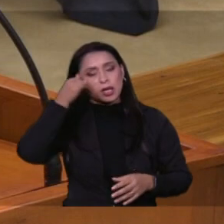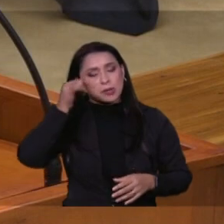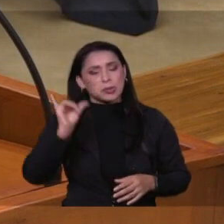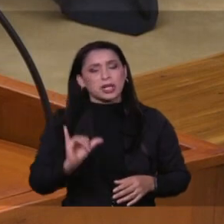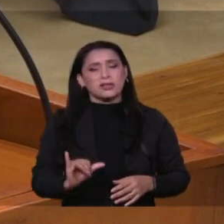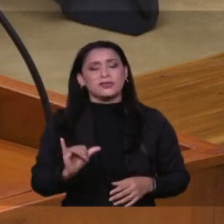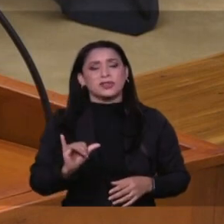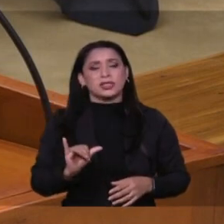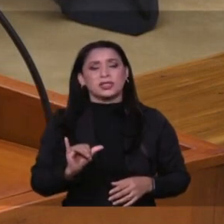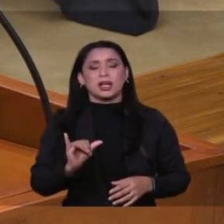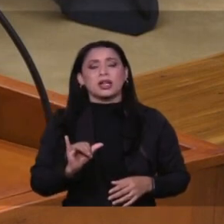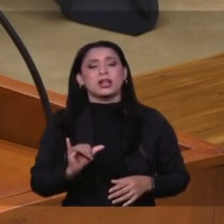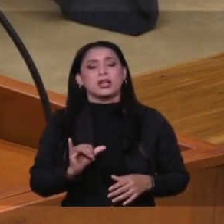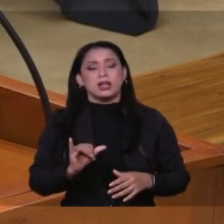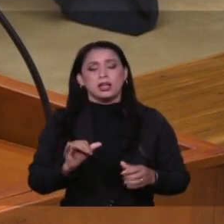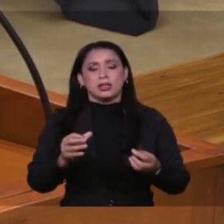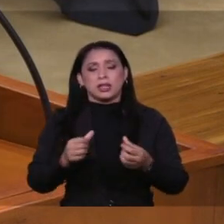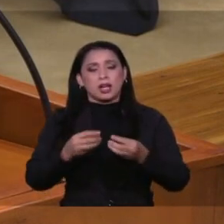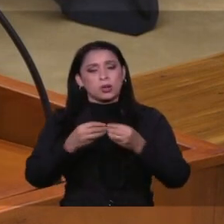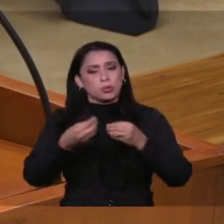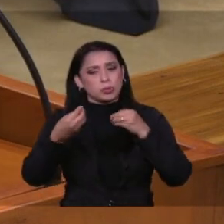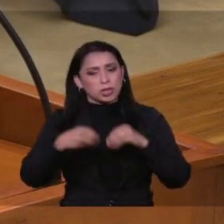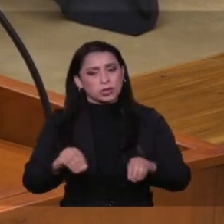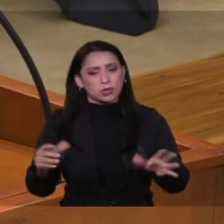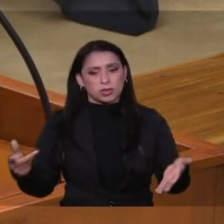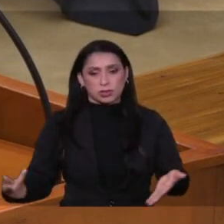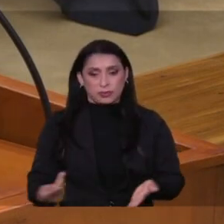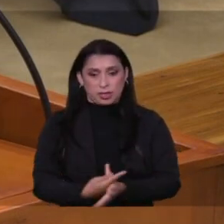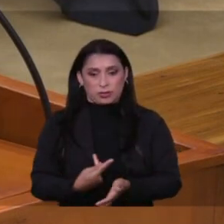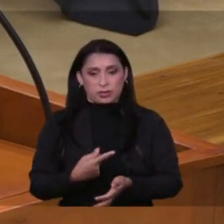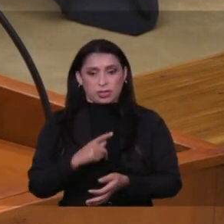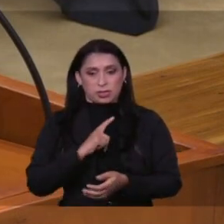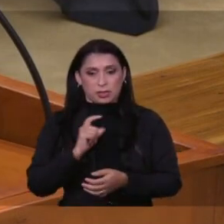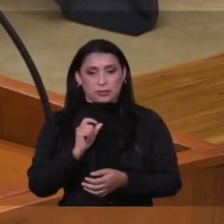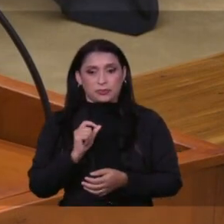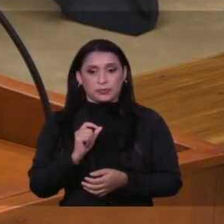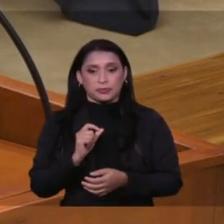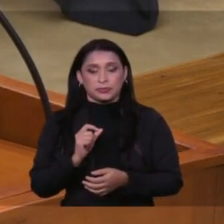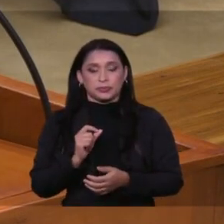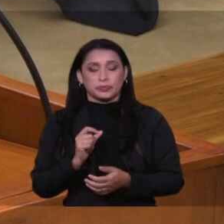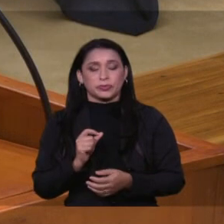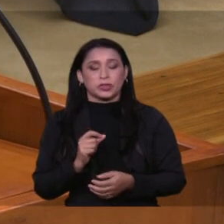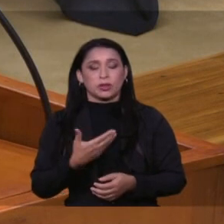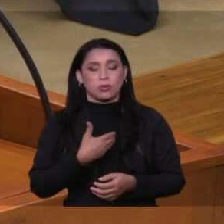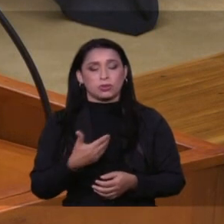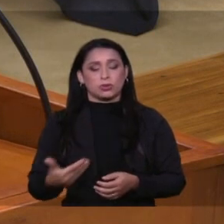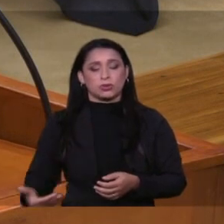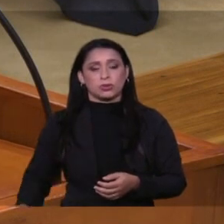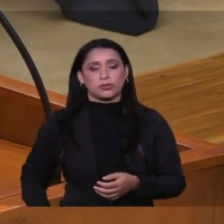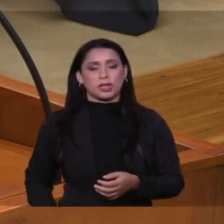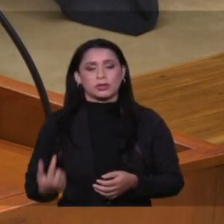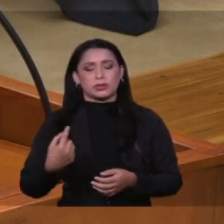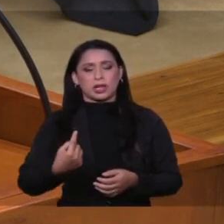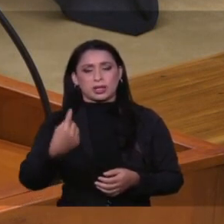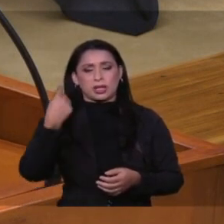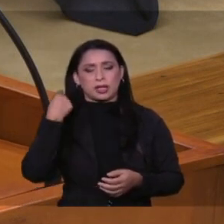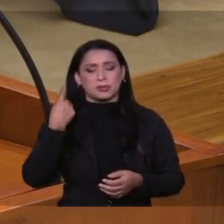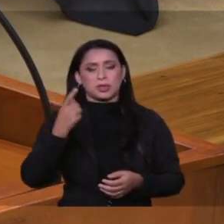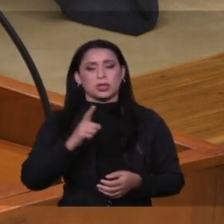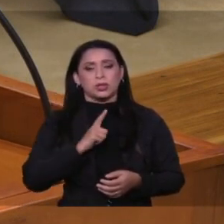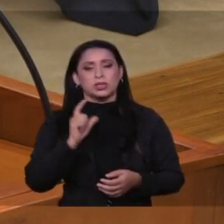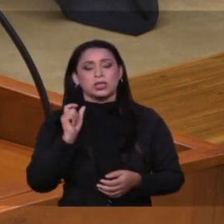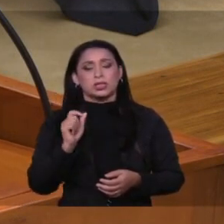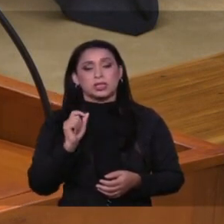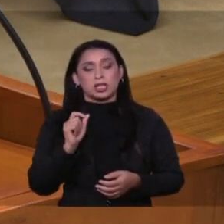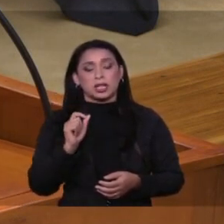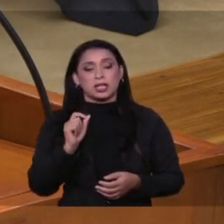que vinha se desenhando. Isso porque, excelências, da parte do governo federal à época, o que se ouvia era